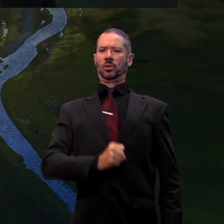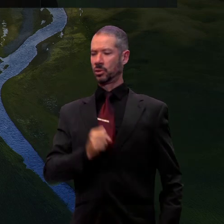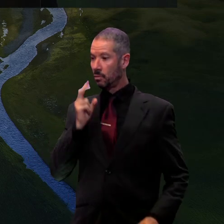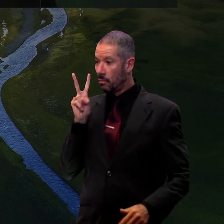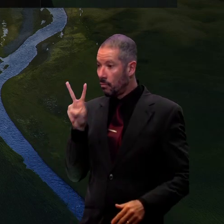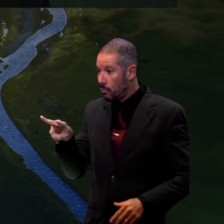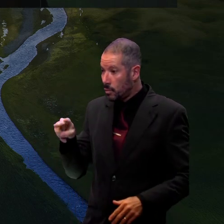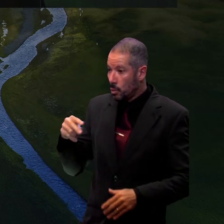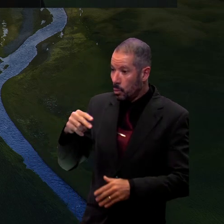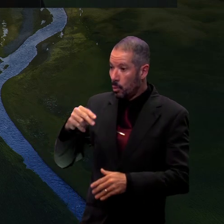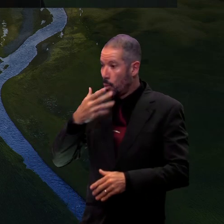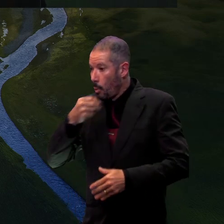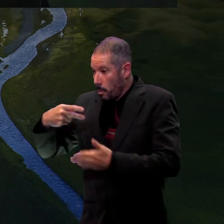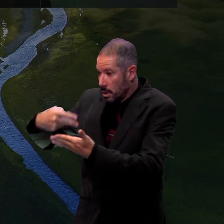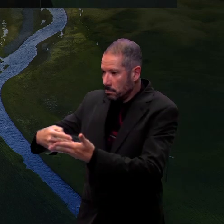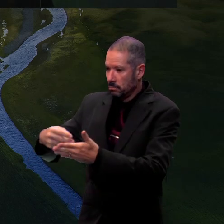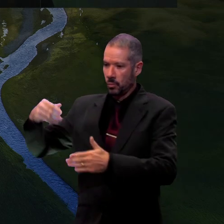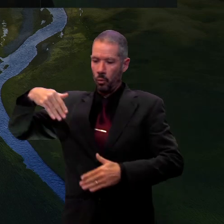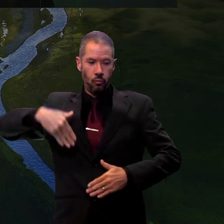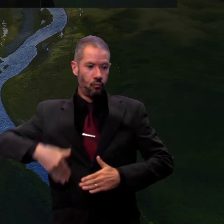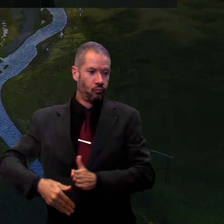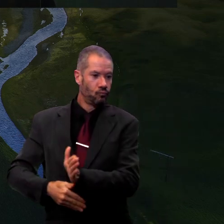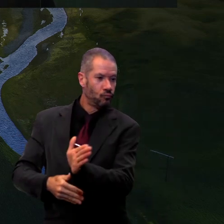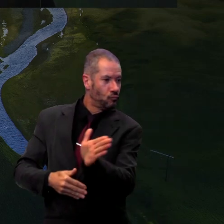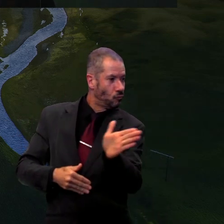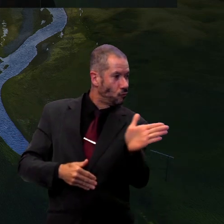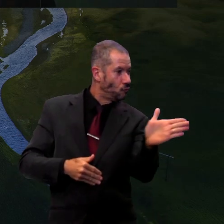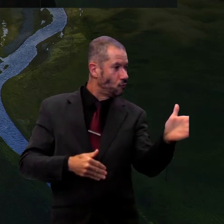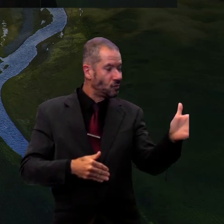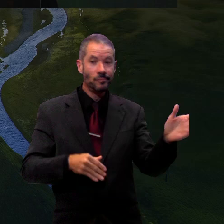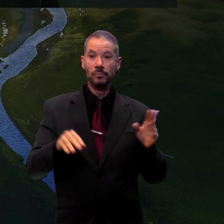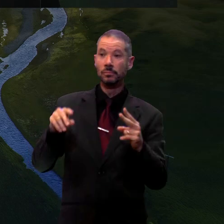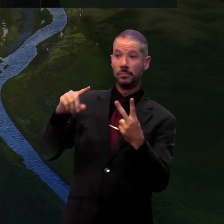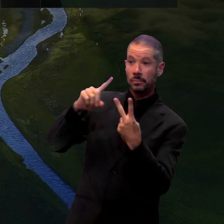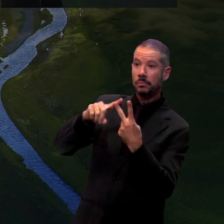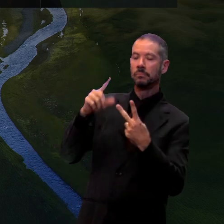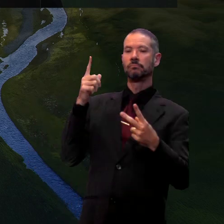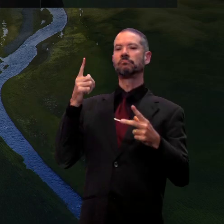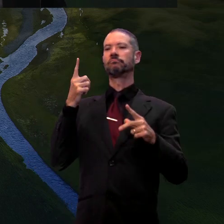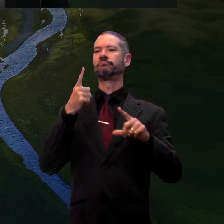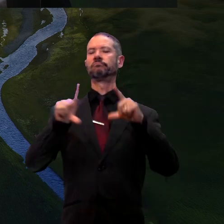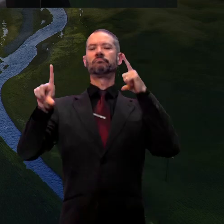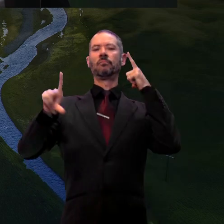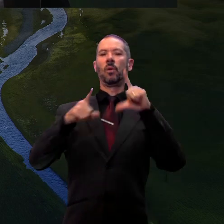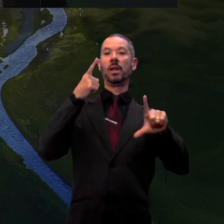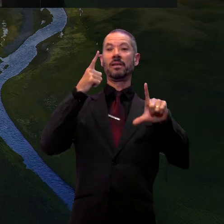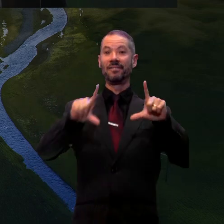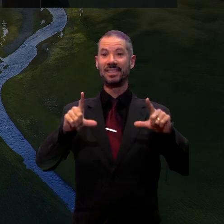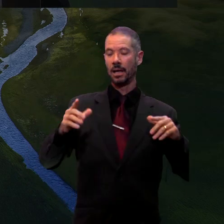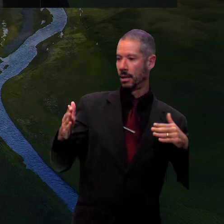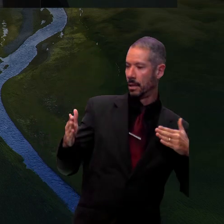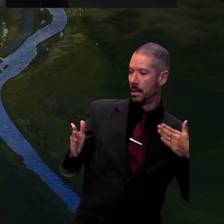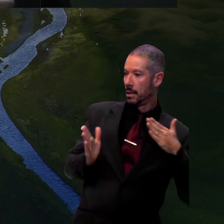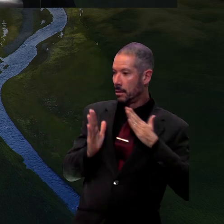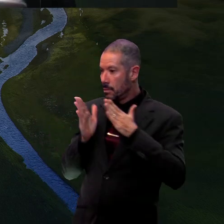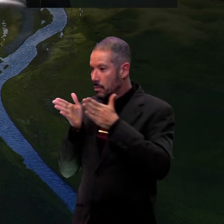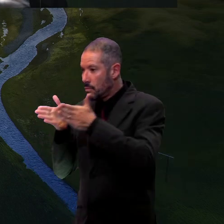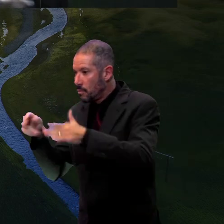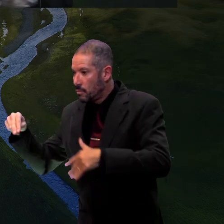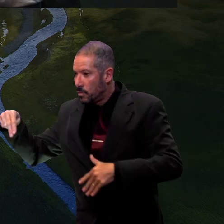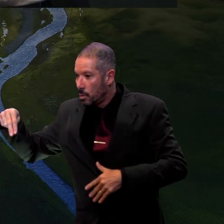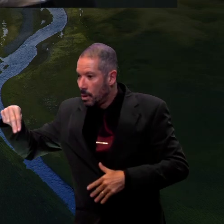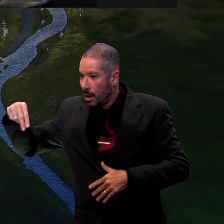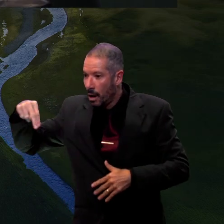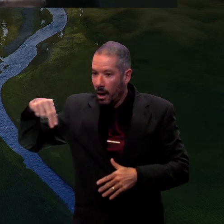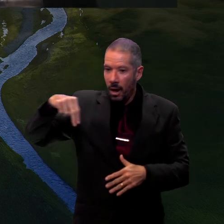homem, passou pelo outro lado. E assim também um levita, quando chegou ao lugar e o viu, passou